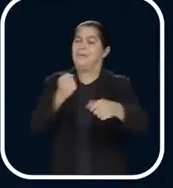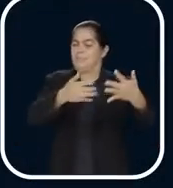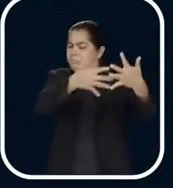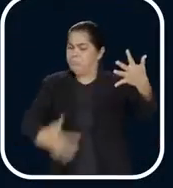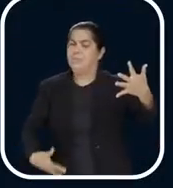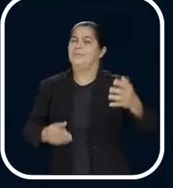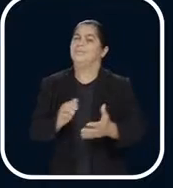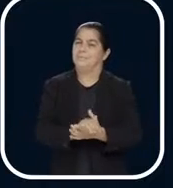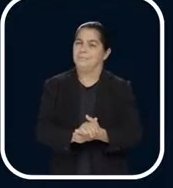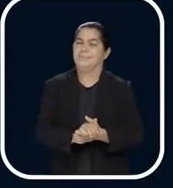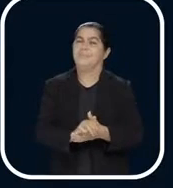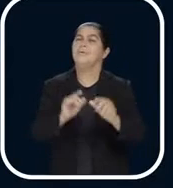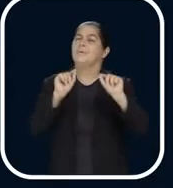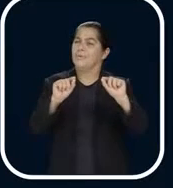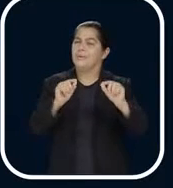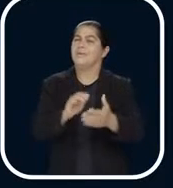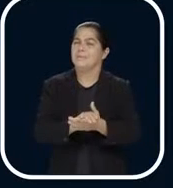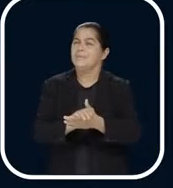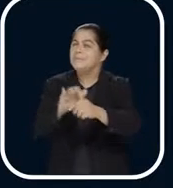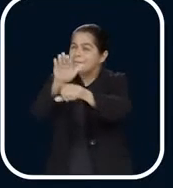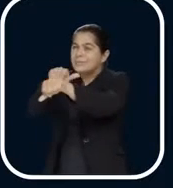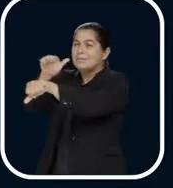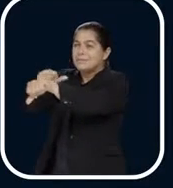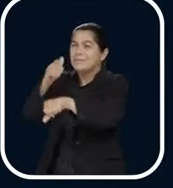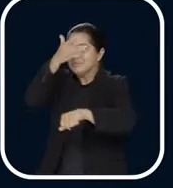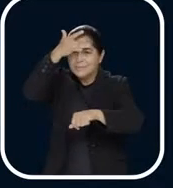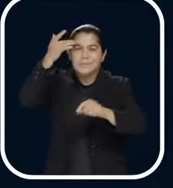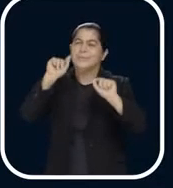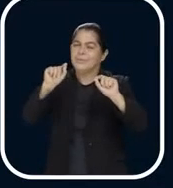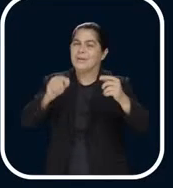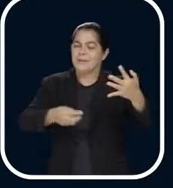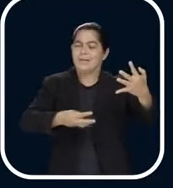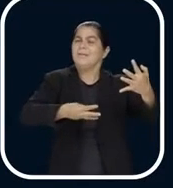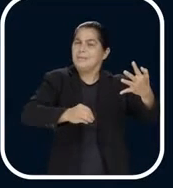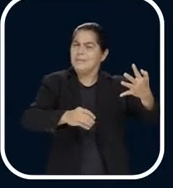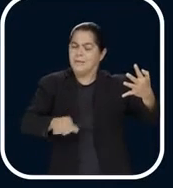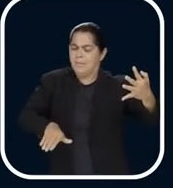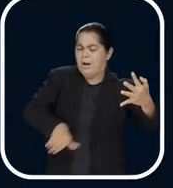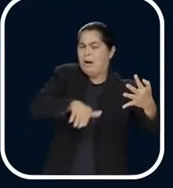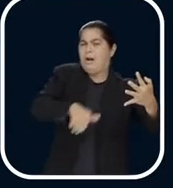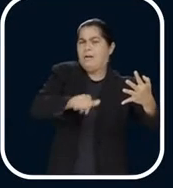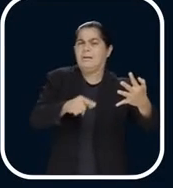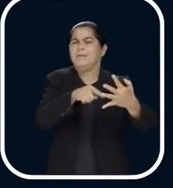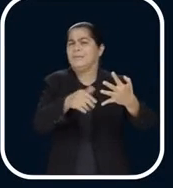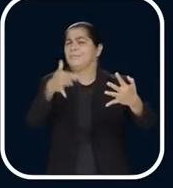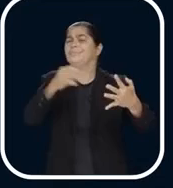quer saber, por que chamar mais 30 pessoas para um cargo que só tinha 10 vagas?